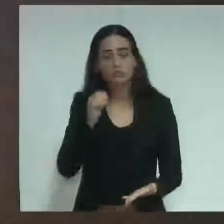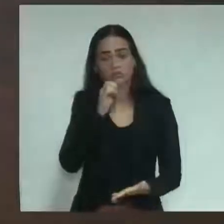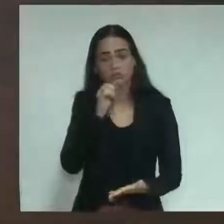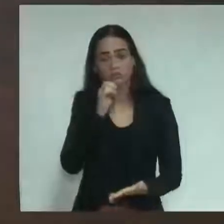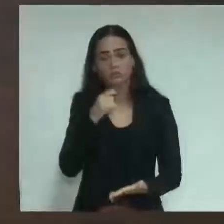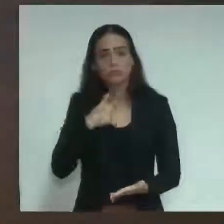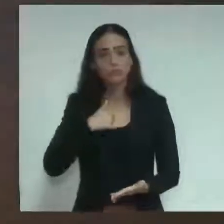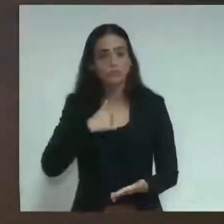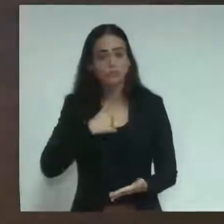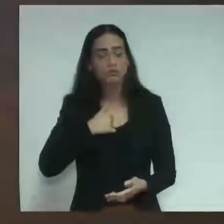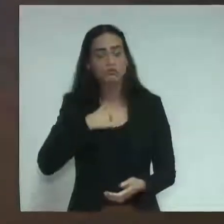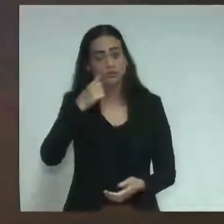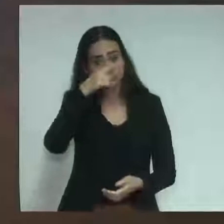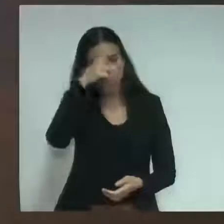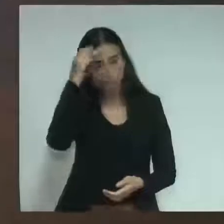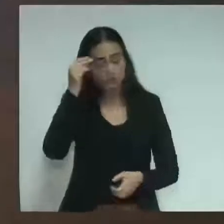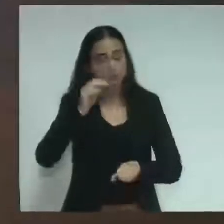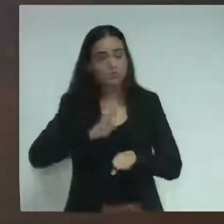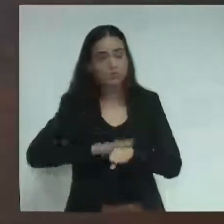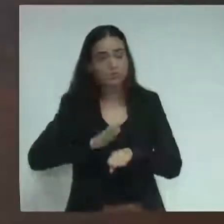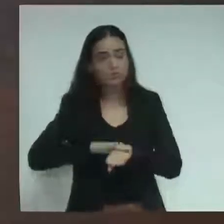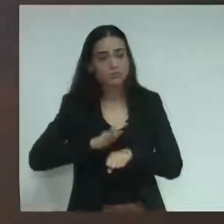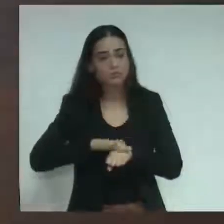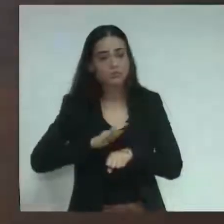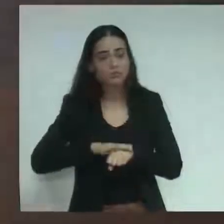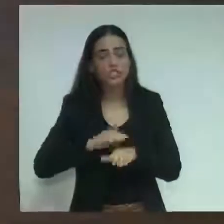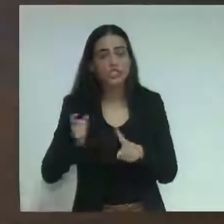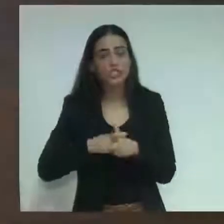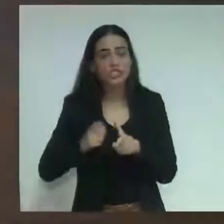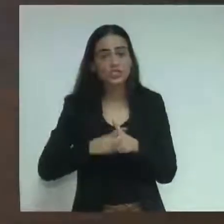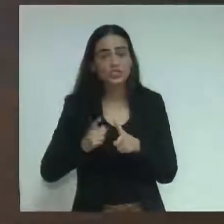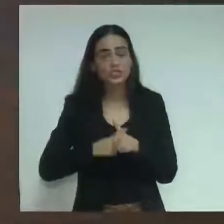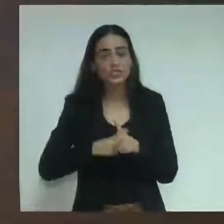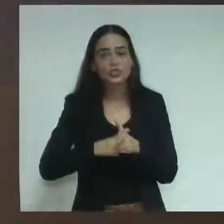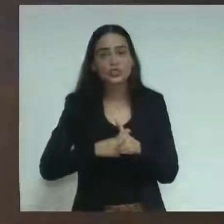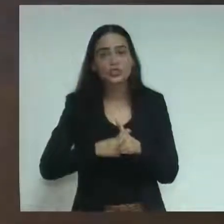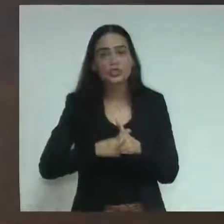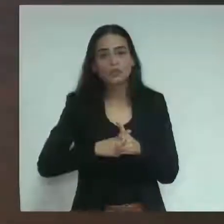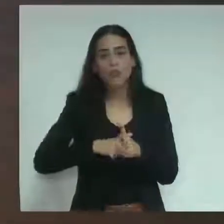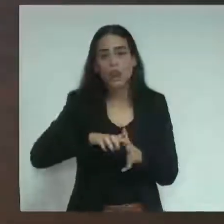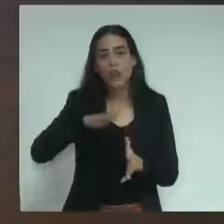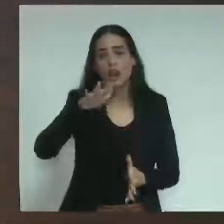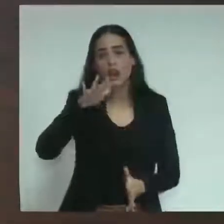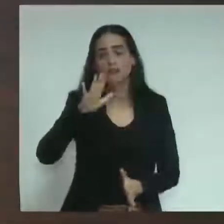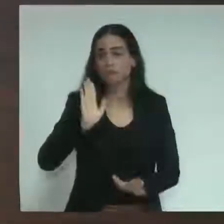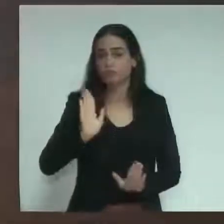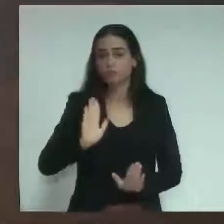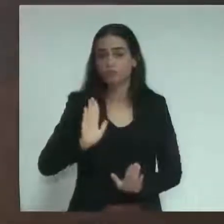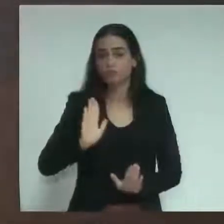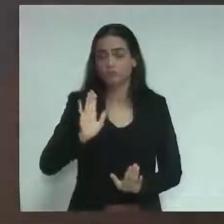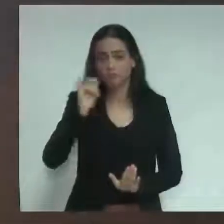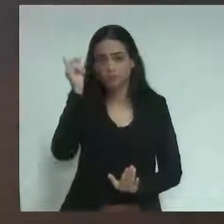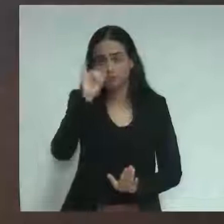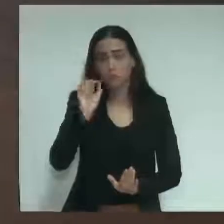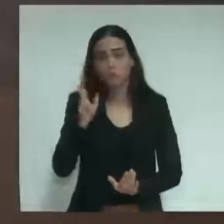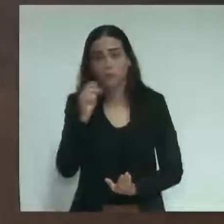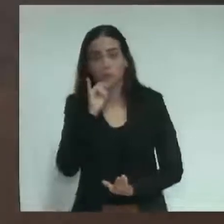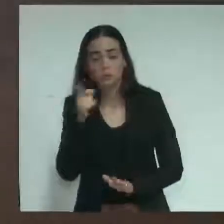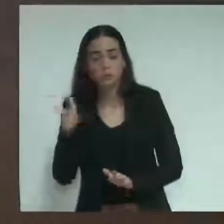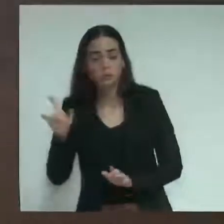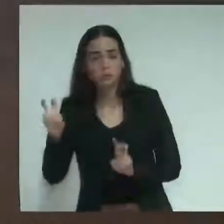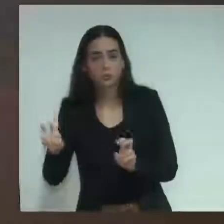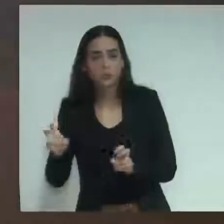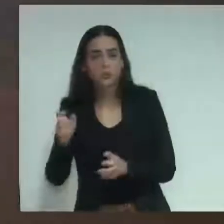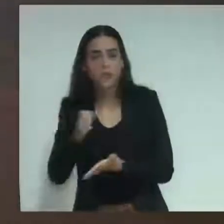como prefeito, não vou deixar subir a dívida pública. Eu, como prefeito, não vou deixar faltar remédio. Eu,